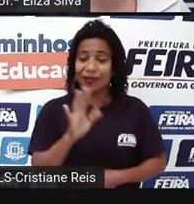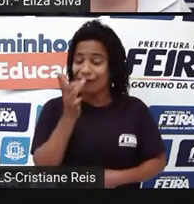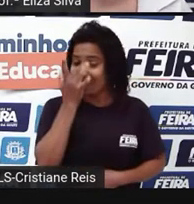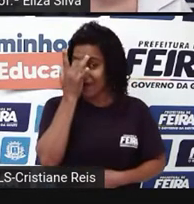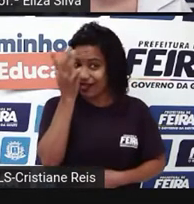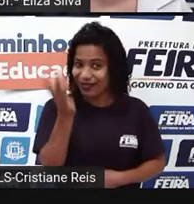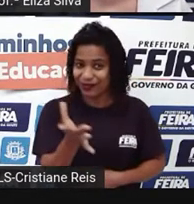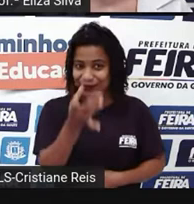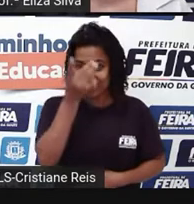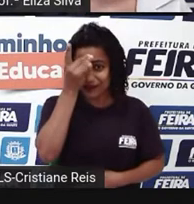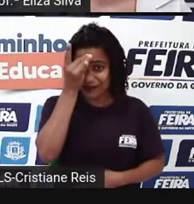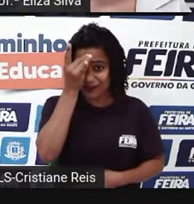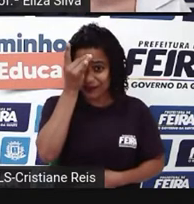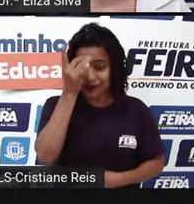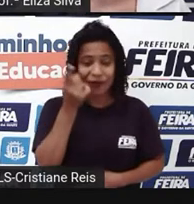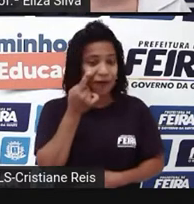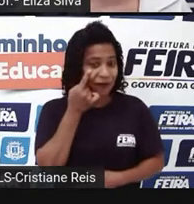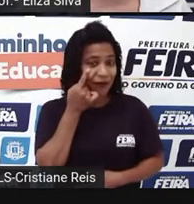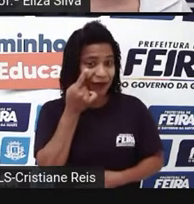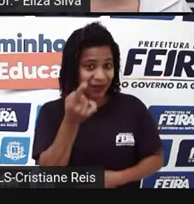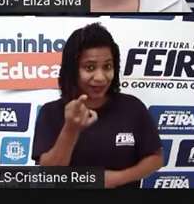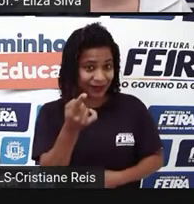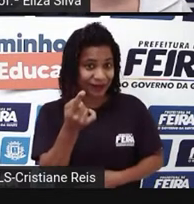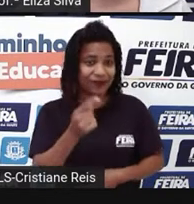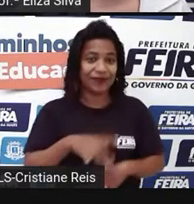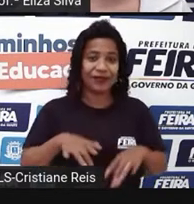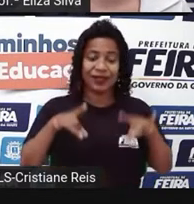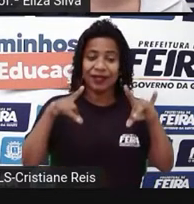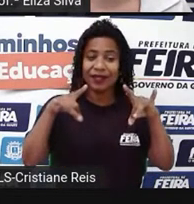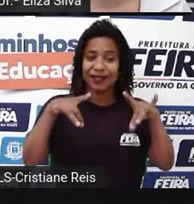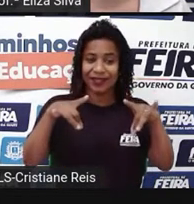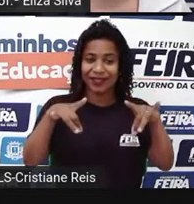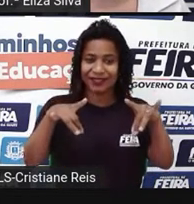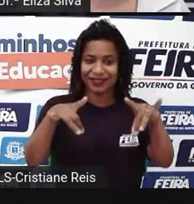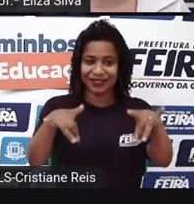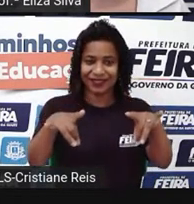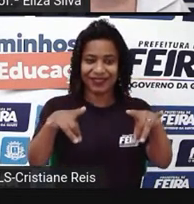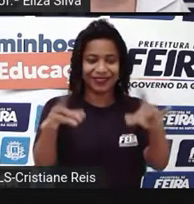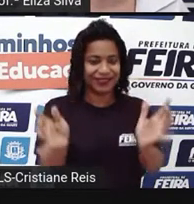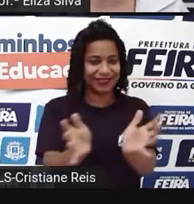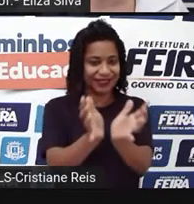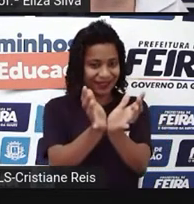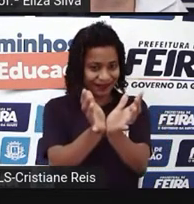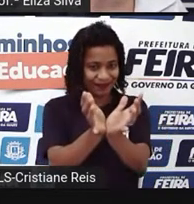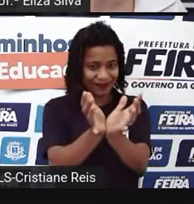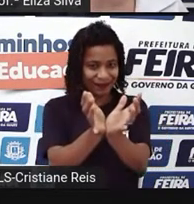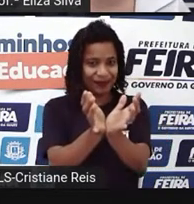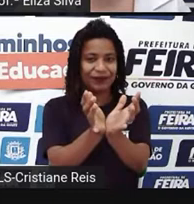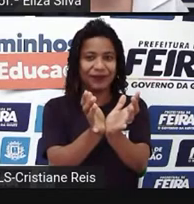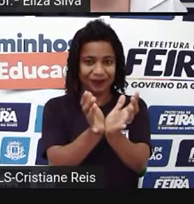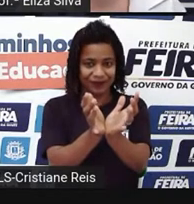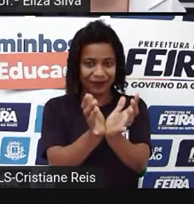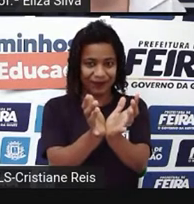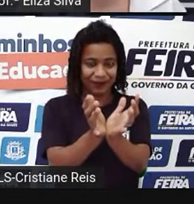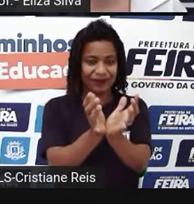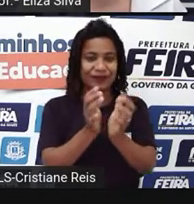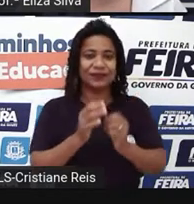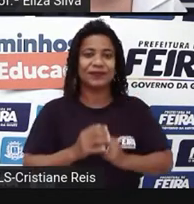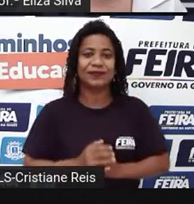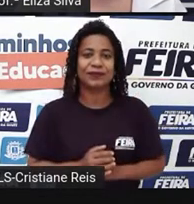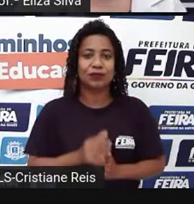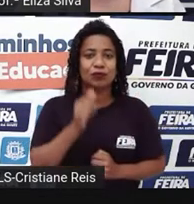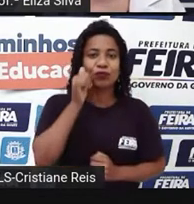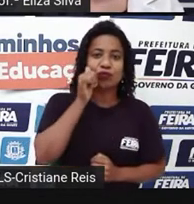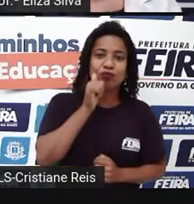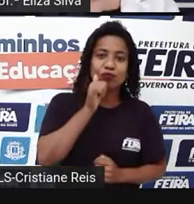memorização. So, Australian, Australian, que é australiano ou australiana, né?